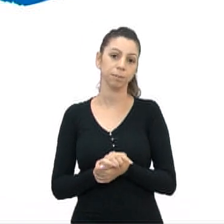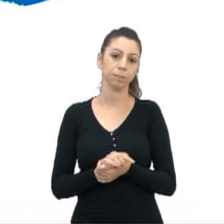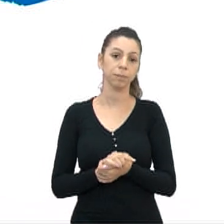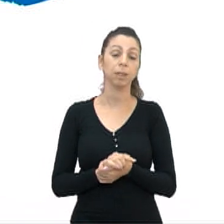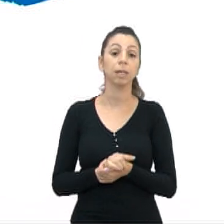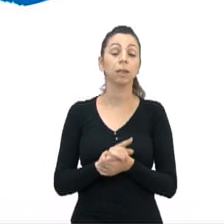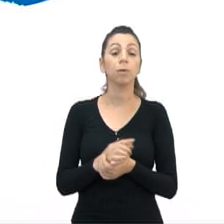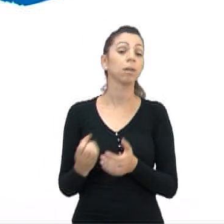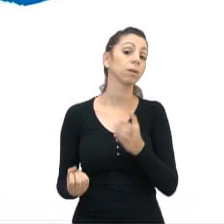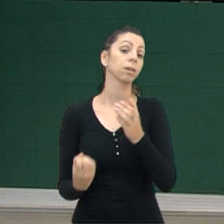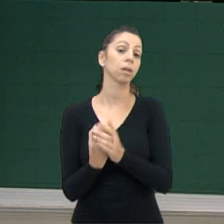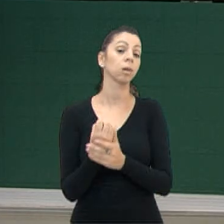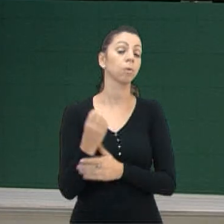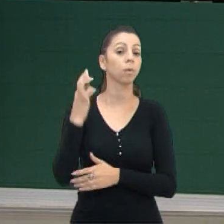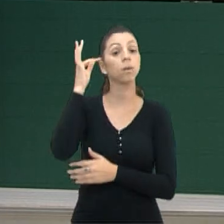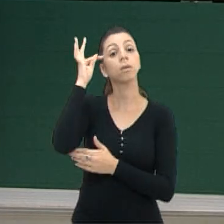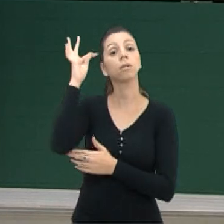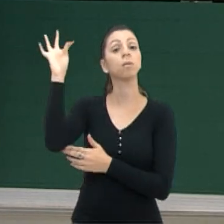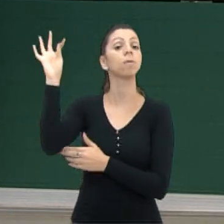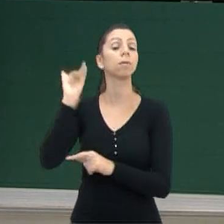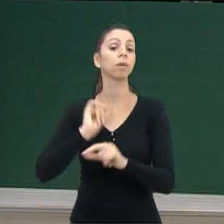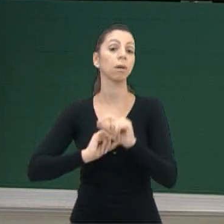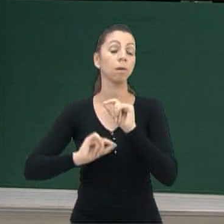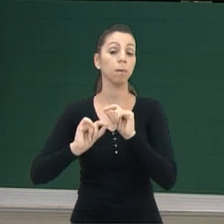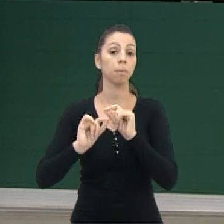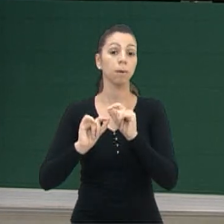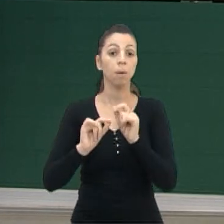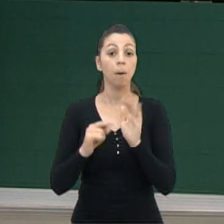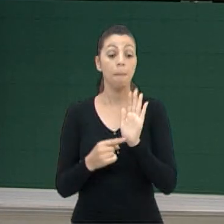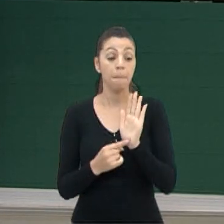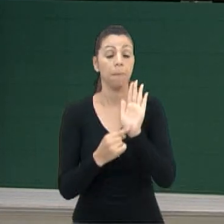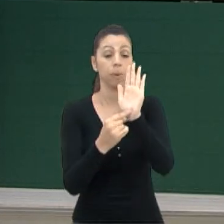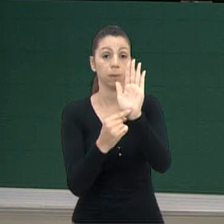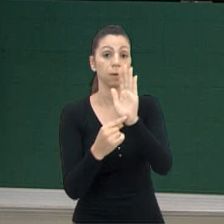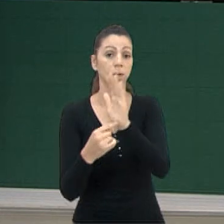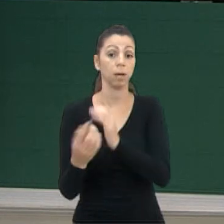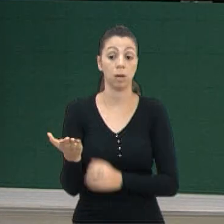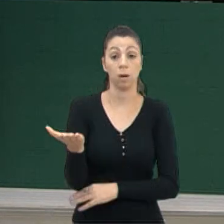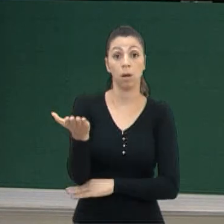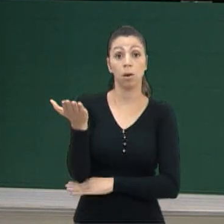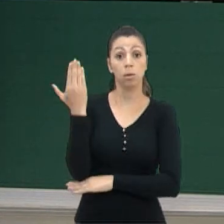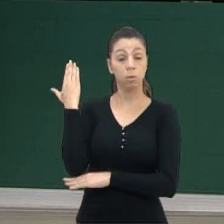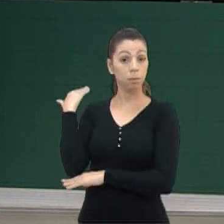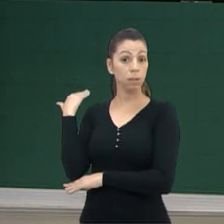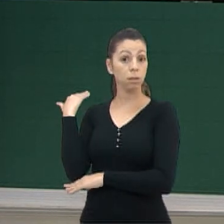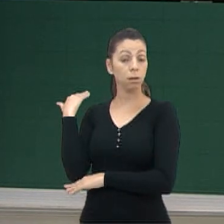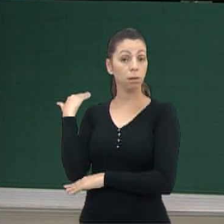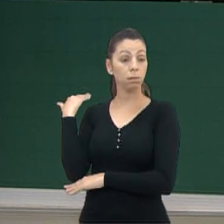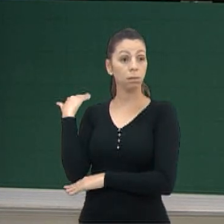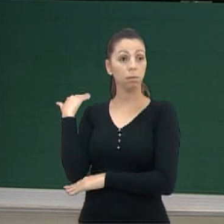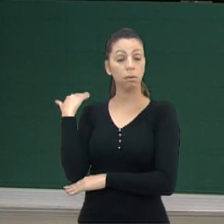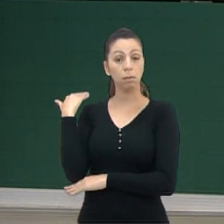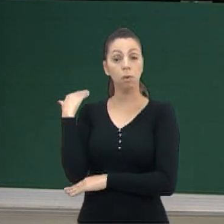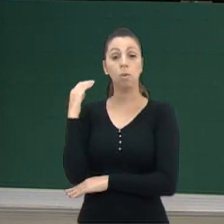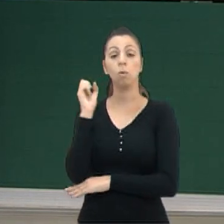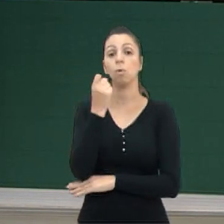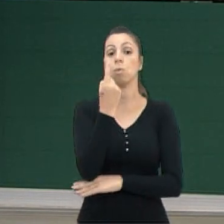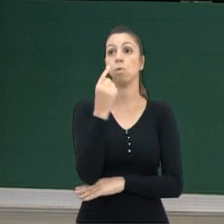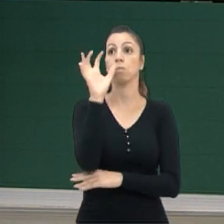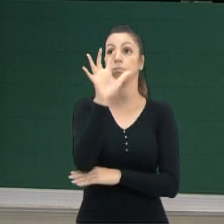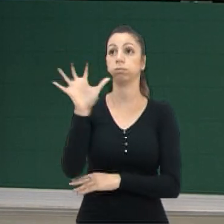para mostrar que, no passado, todos os continentes formavam apenas um. E quais foram os argumentos que ele